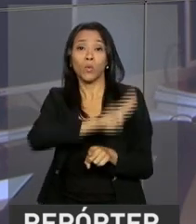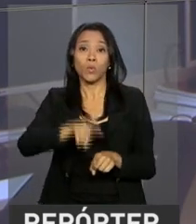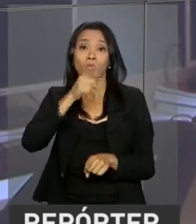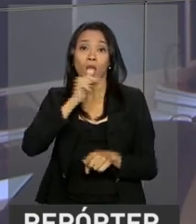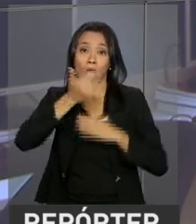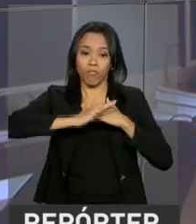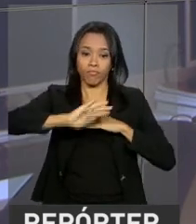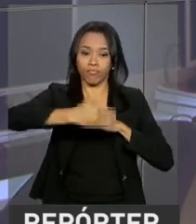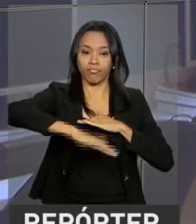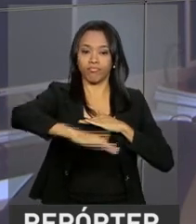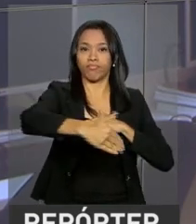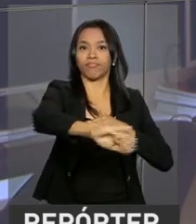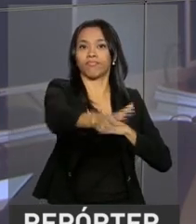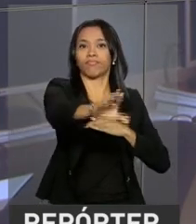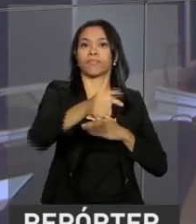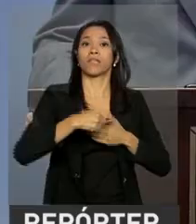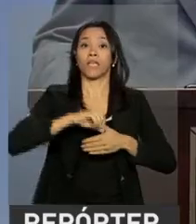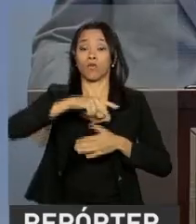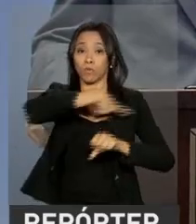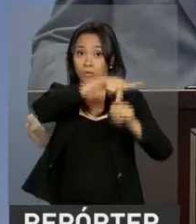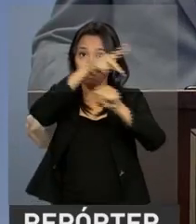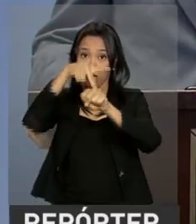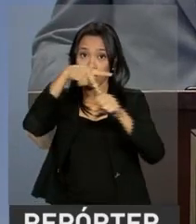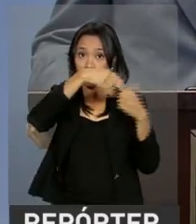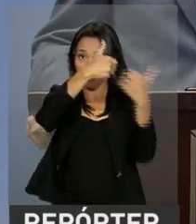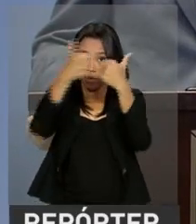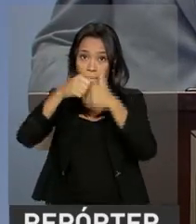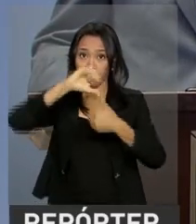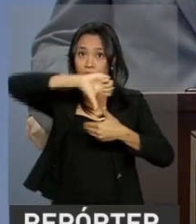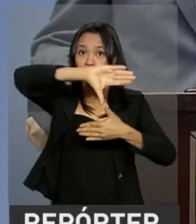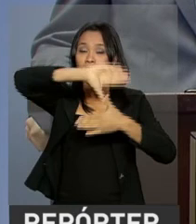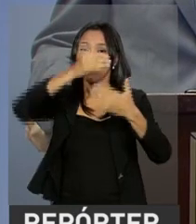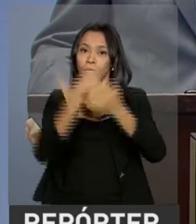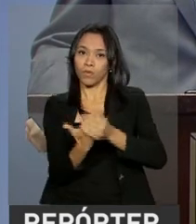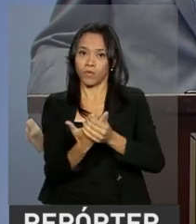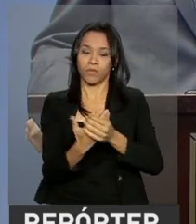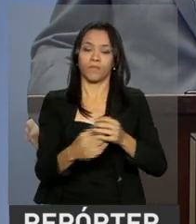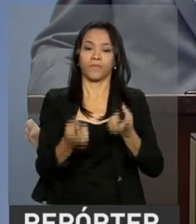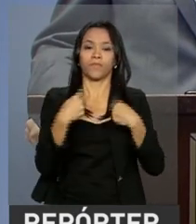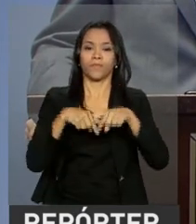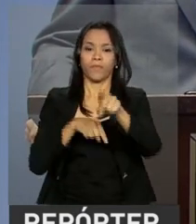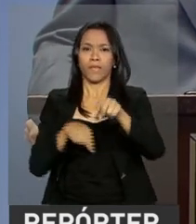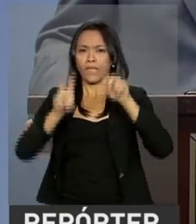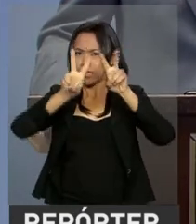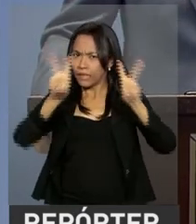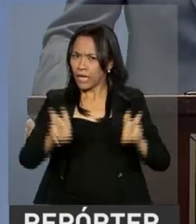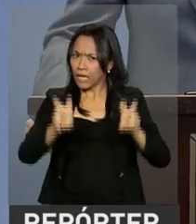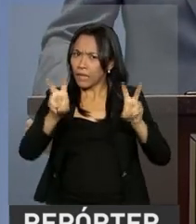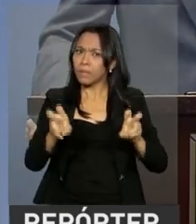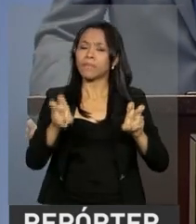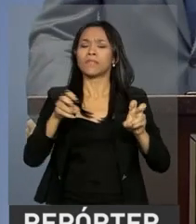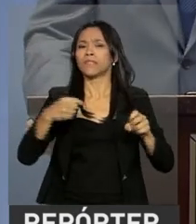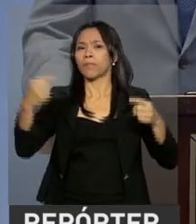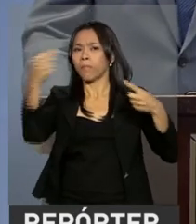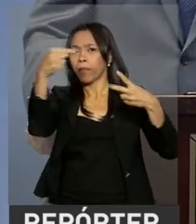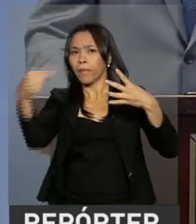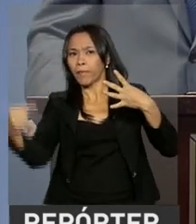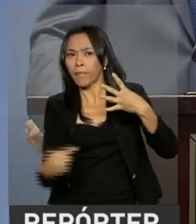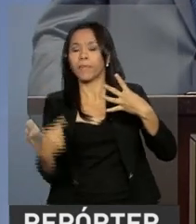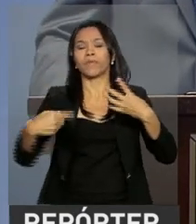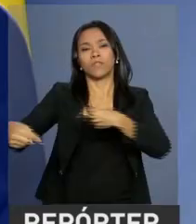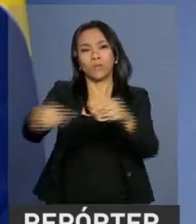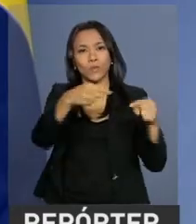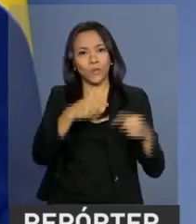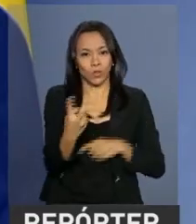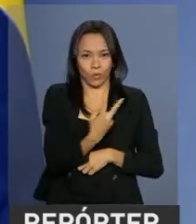cortam os países do mercosul um dos temas discutidos entre os ministros das relações exteriores do brasil e da